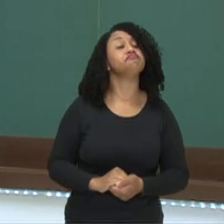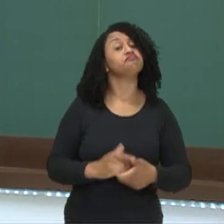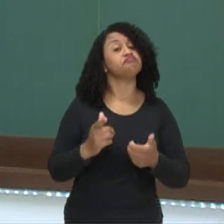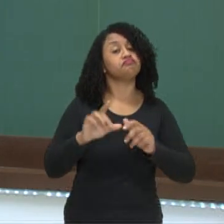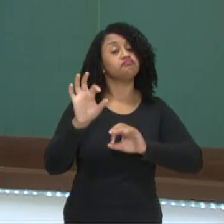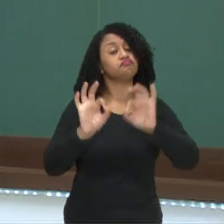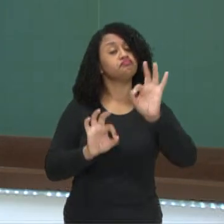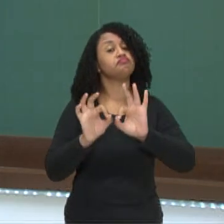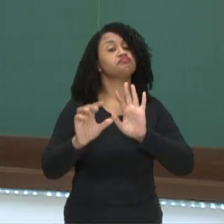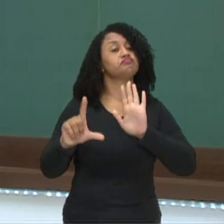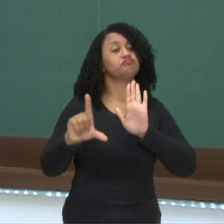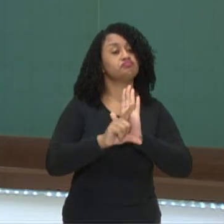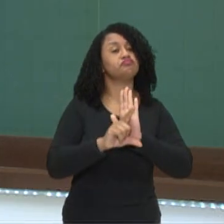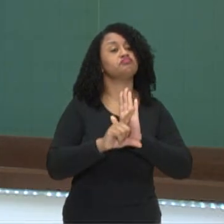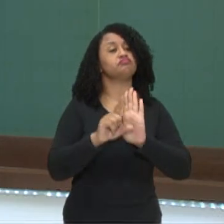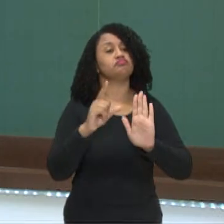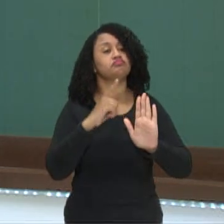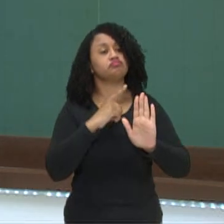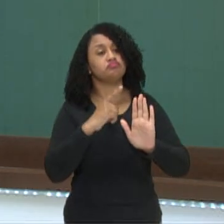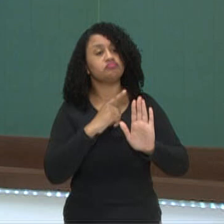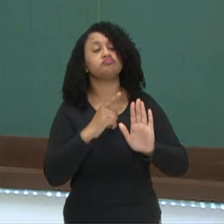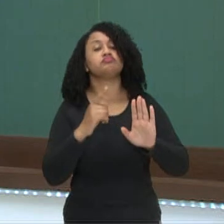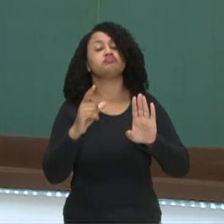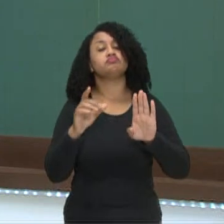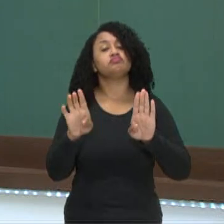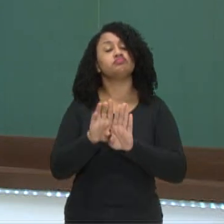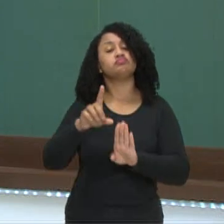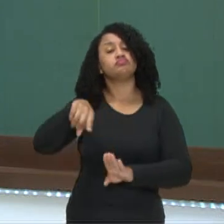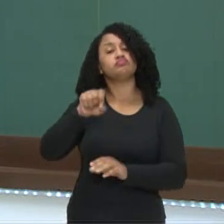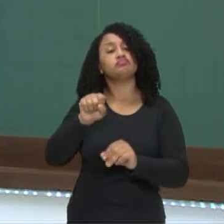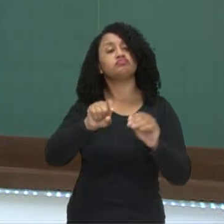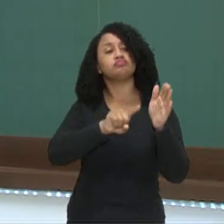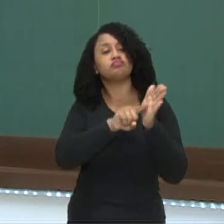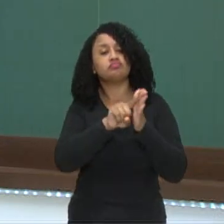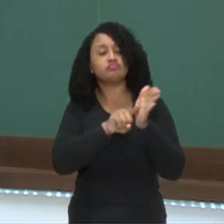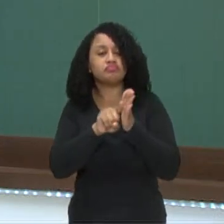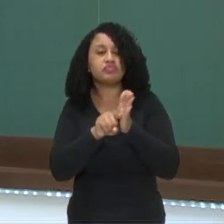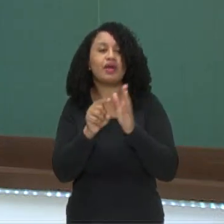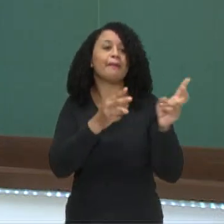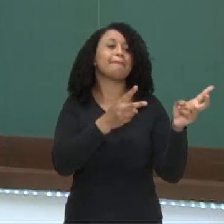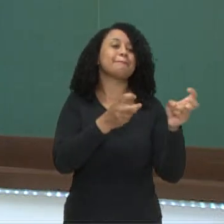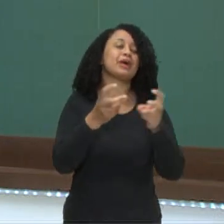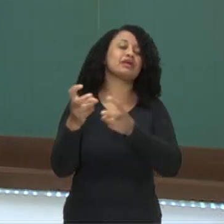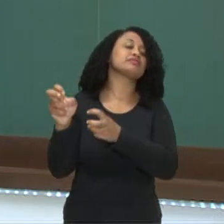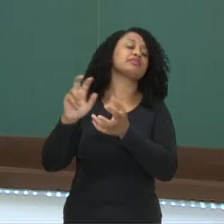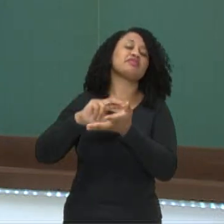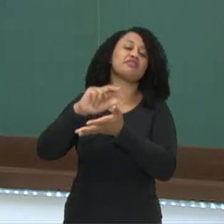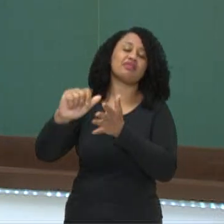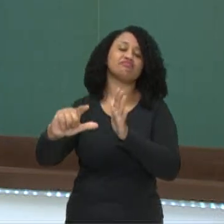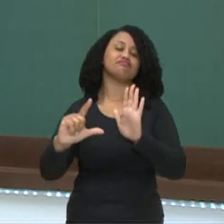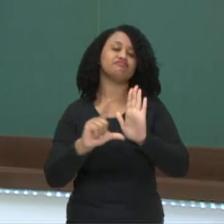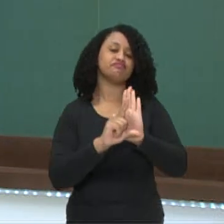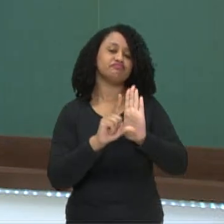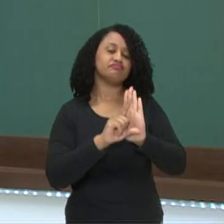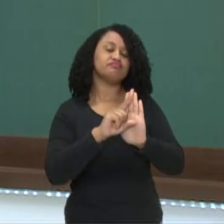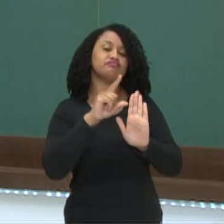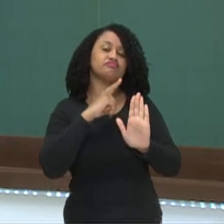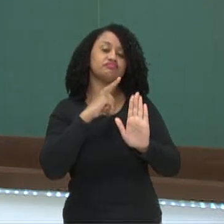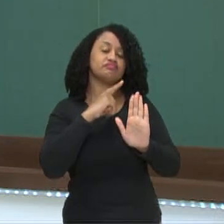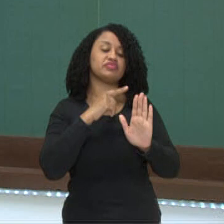lei nós temos aqui, e também você pode pesquisar e identificar diversas leis de